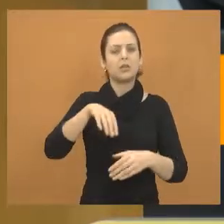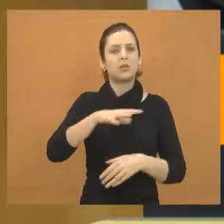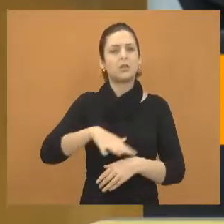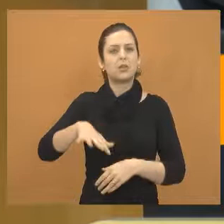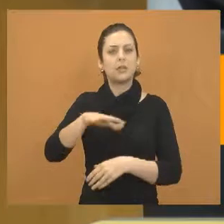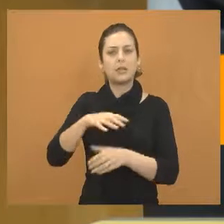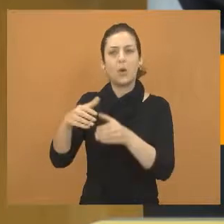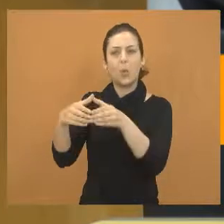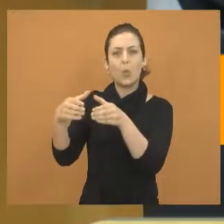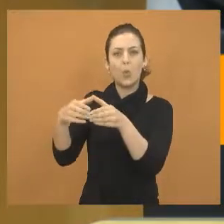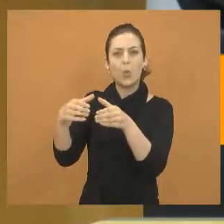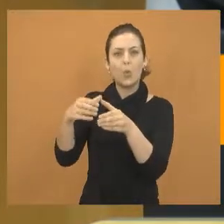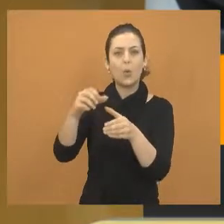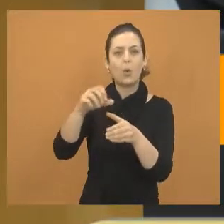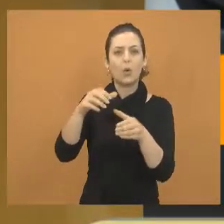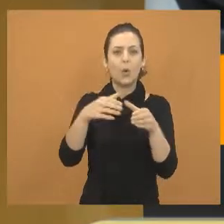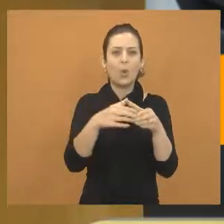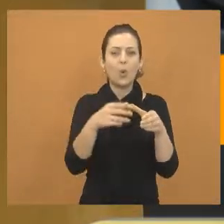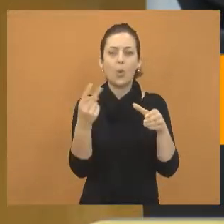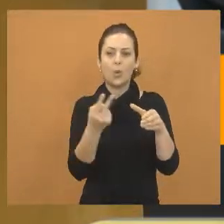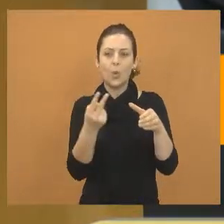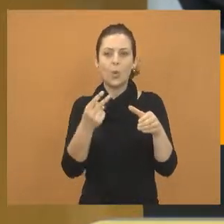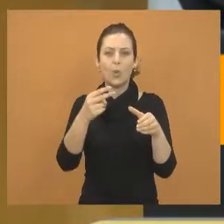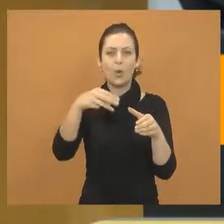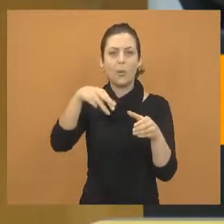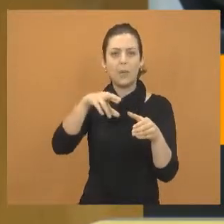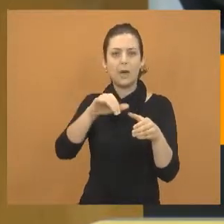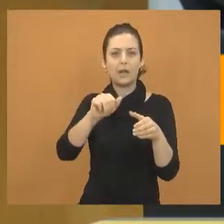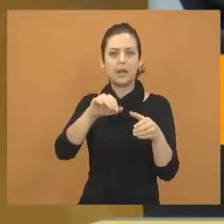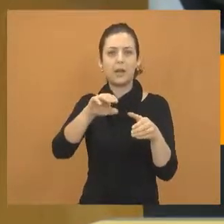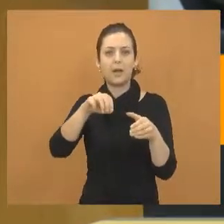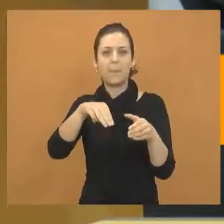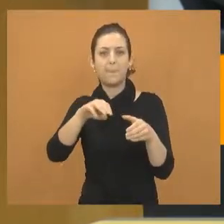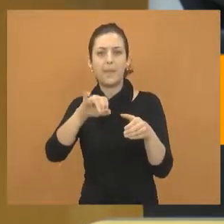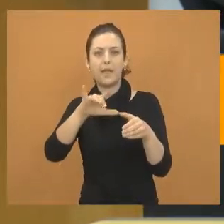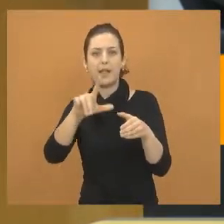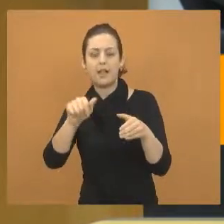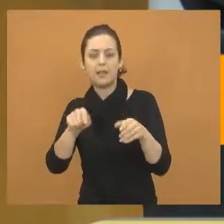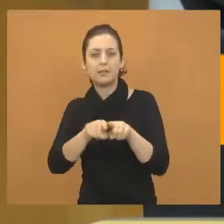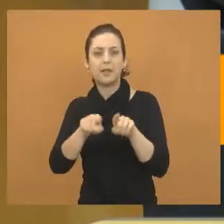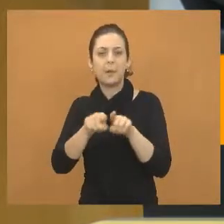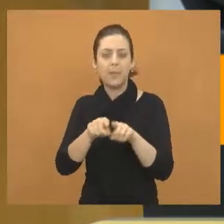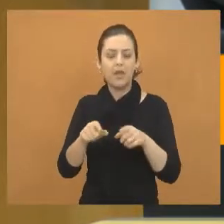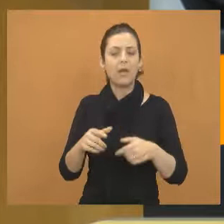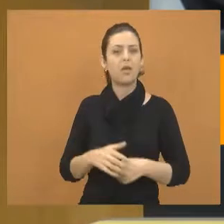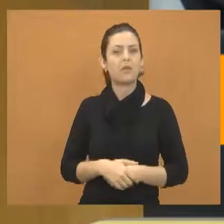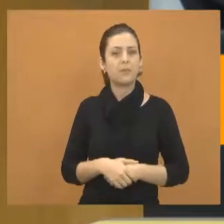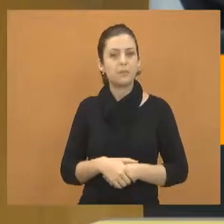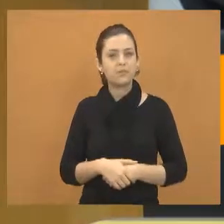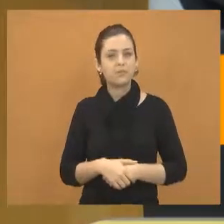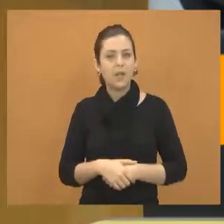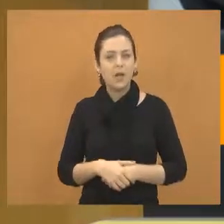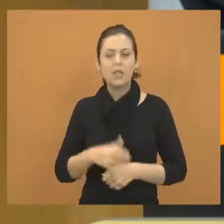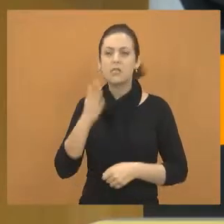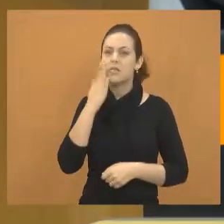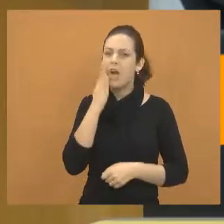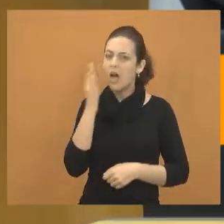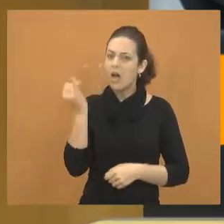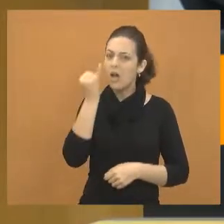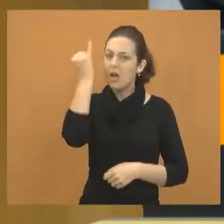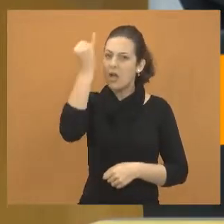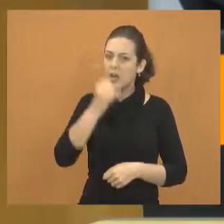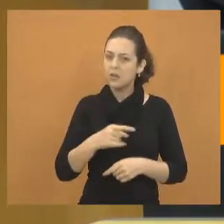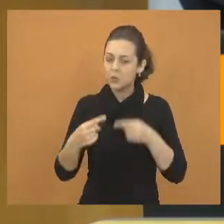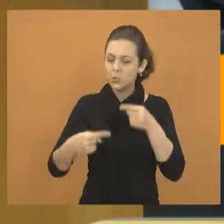Salvador, uma na região do Parque Santo Antônio, Maria Amélia, naquela região, e do Santa Cruz dos Lazos, que a gente sabe que é importante